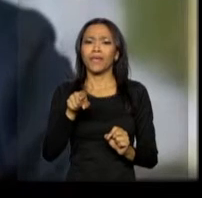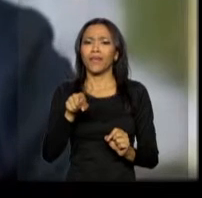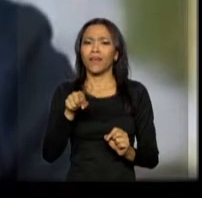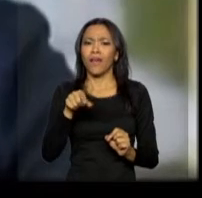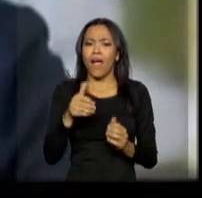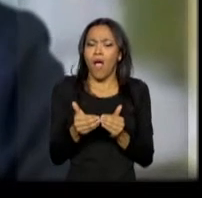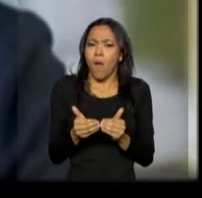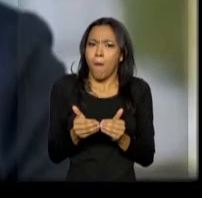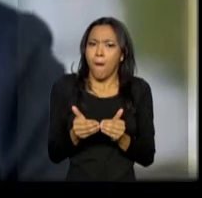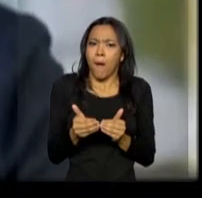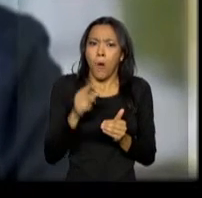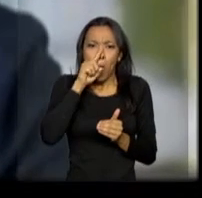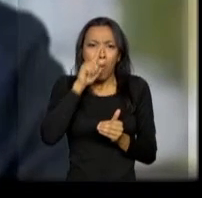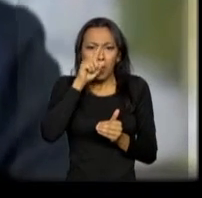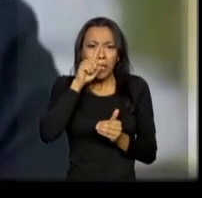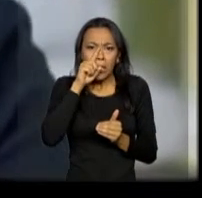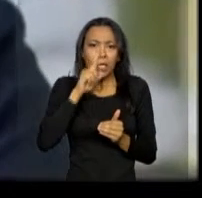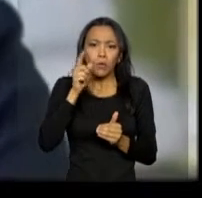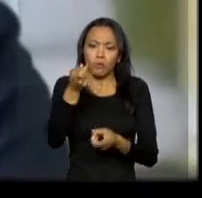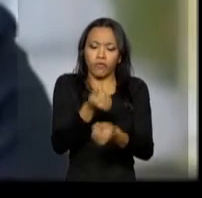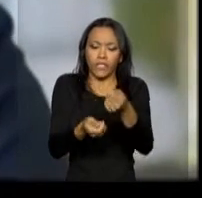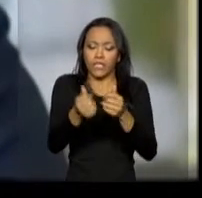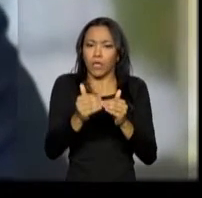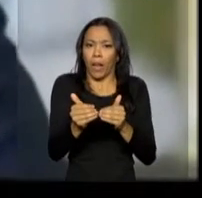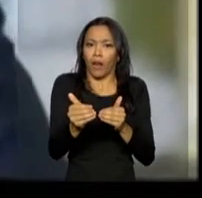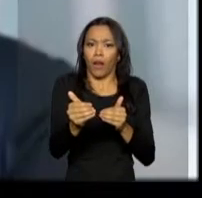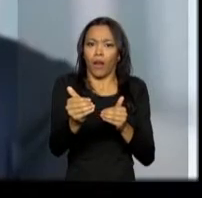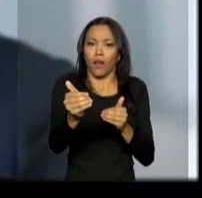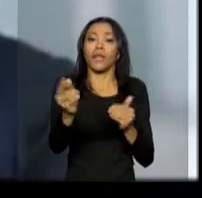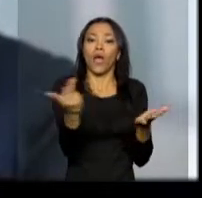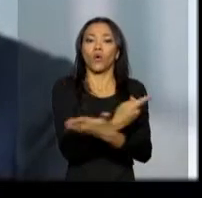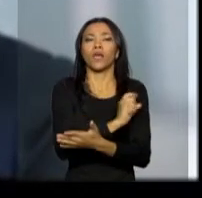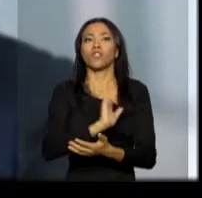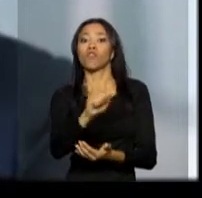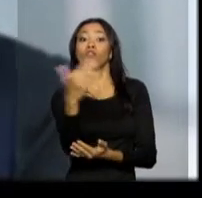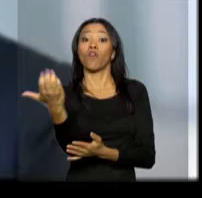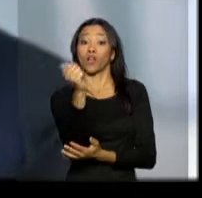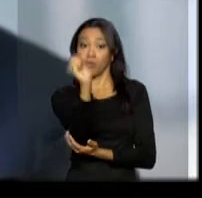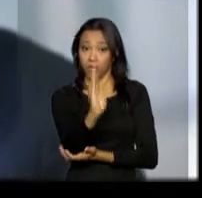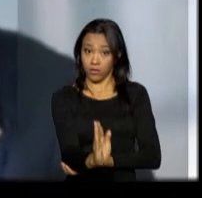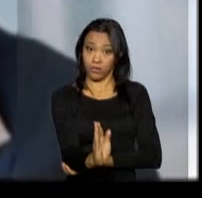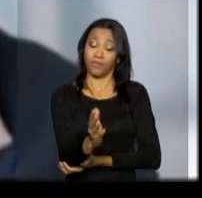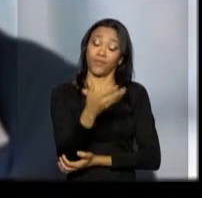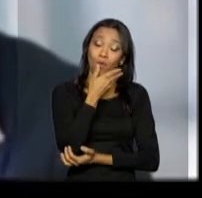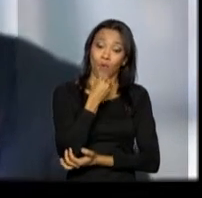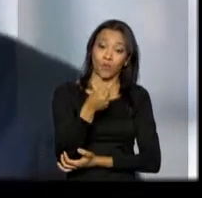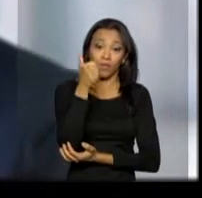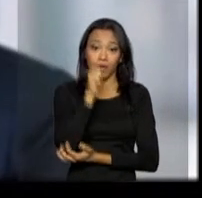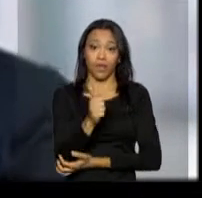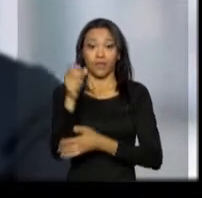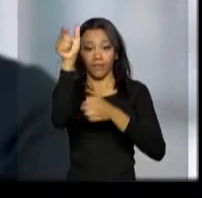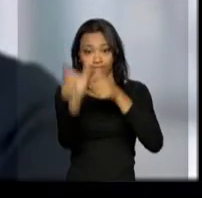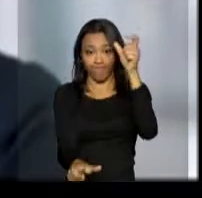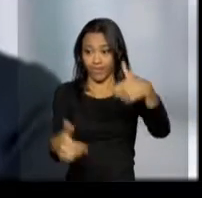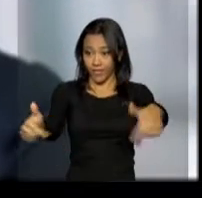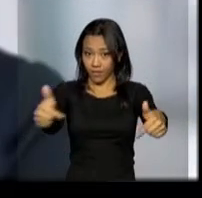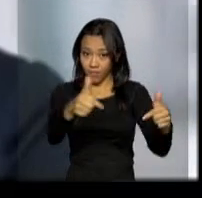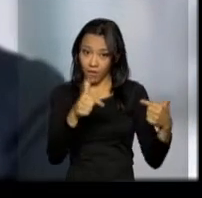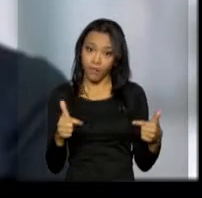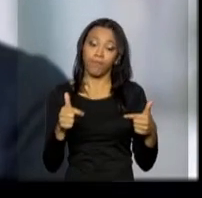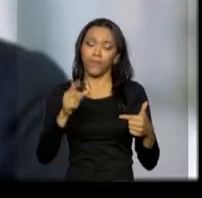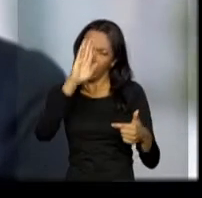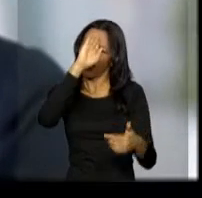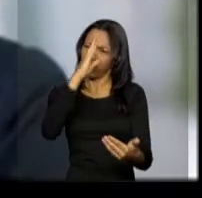da prolongada crise financeira que ainda atinge o mundo. Trabalhadoras e trabalhadores,